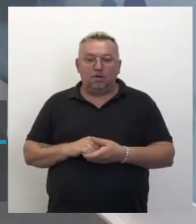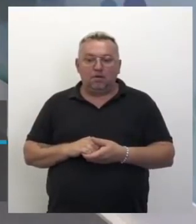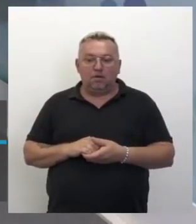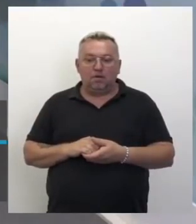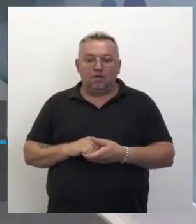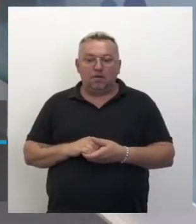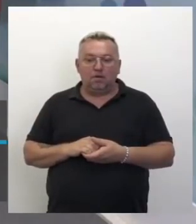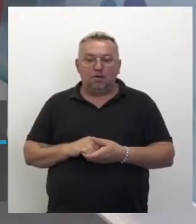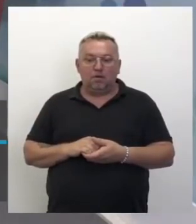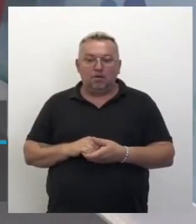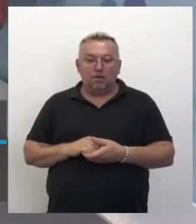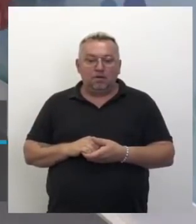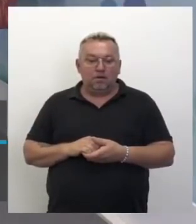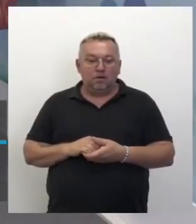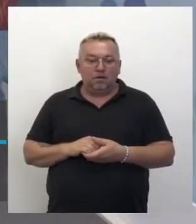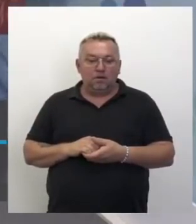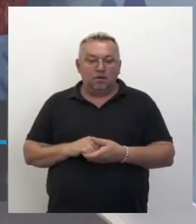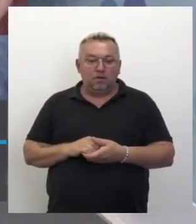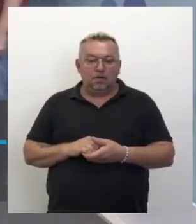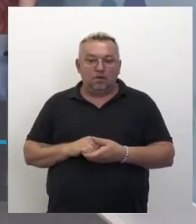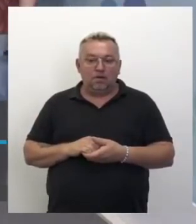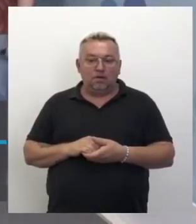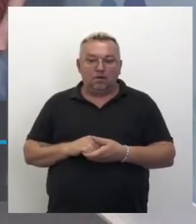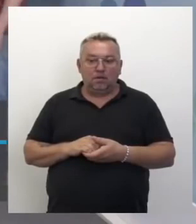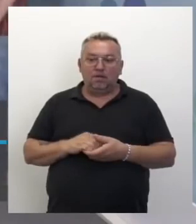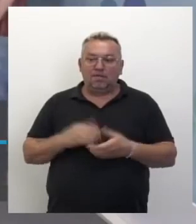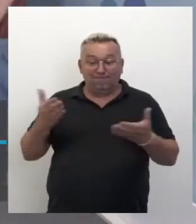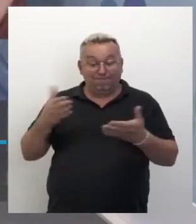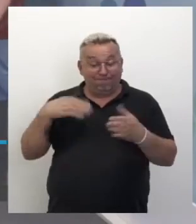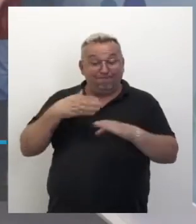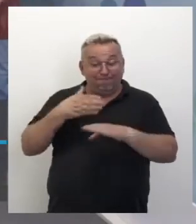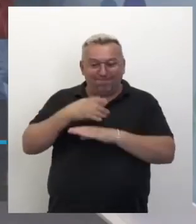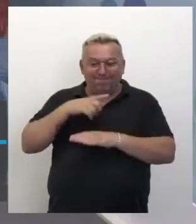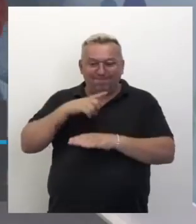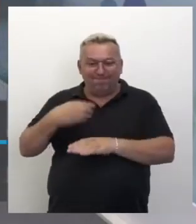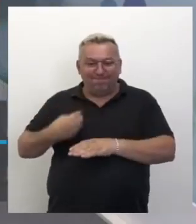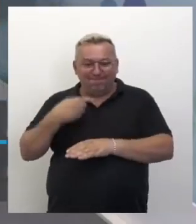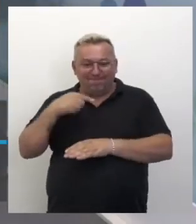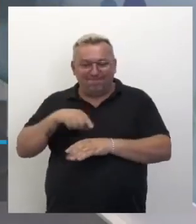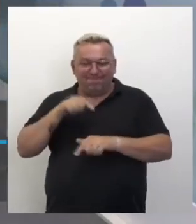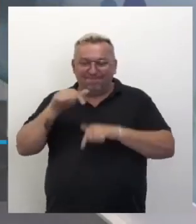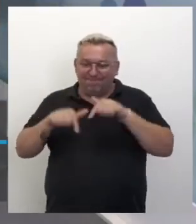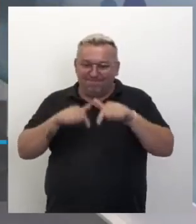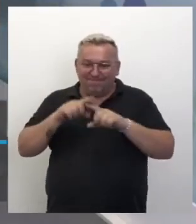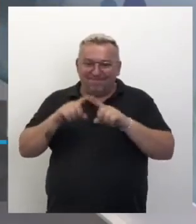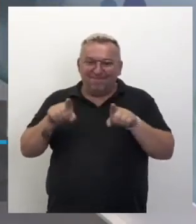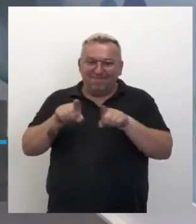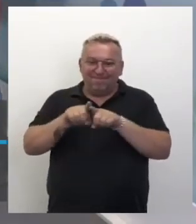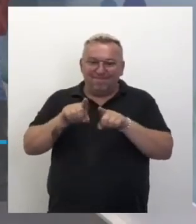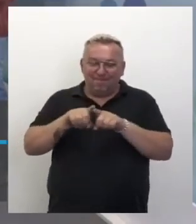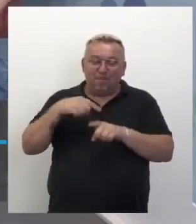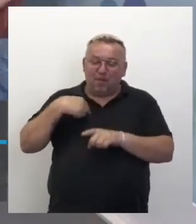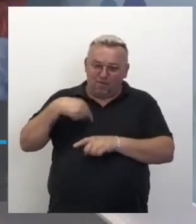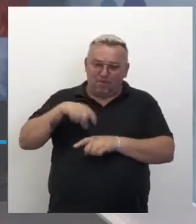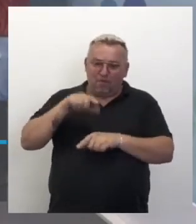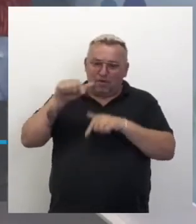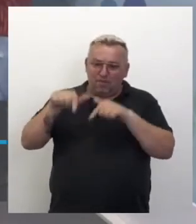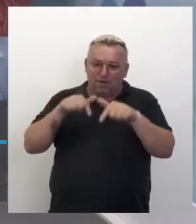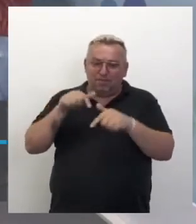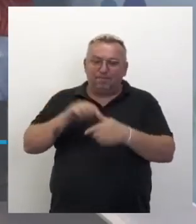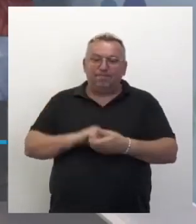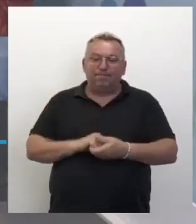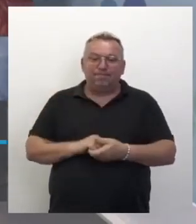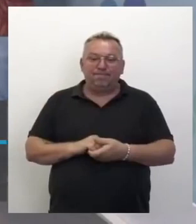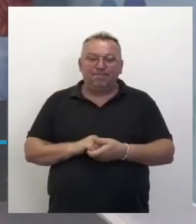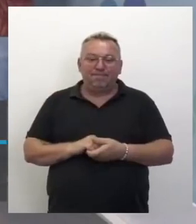work today. Agora, mas eu vou, né? Tô aqui, né? Então, se eu vou trabalhar, I am going to work. Então, certo.